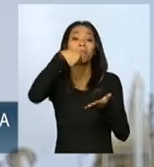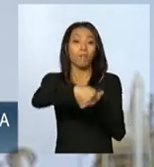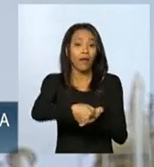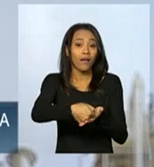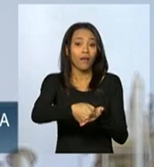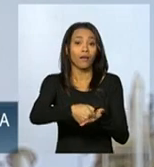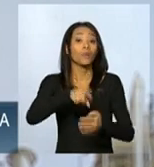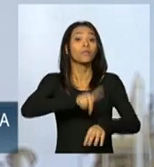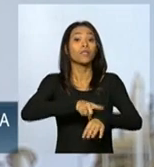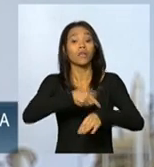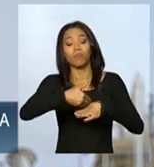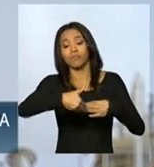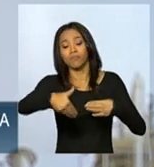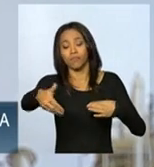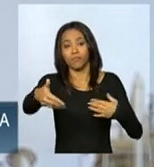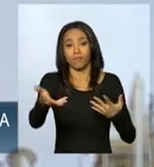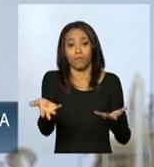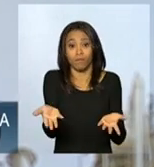o financiamento.